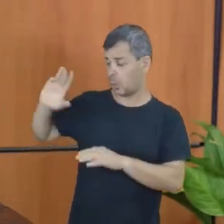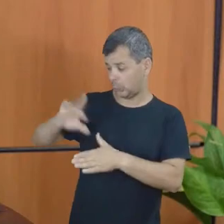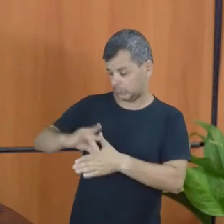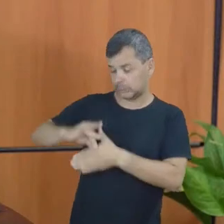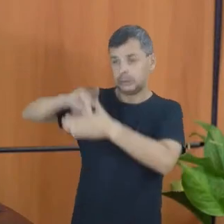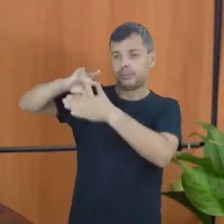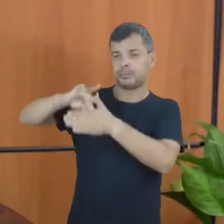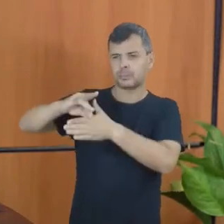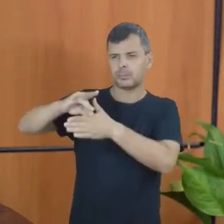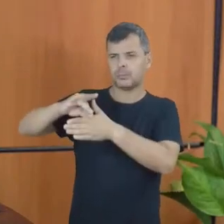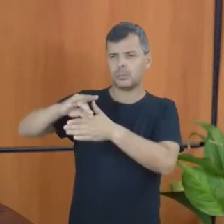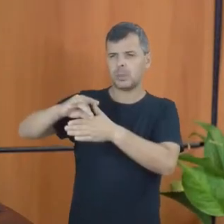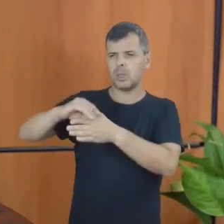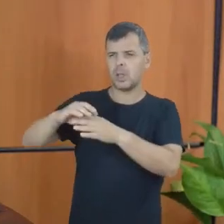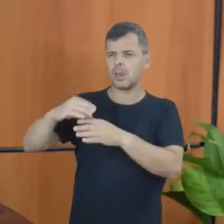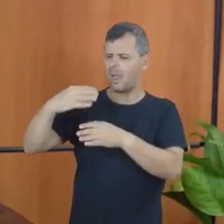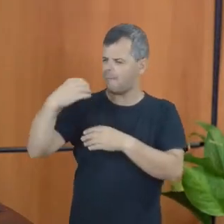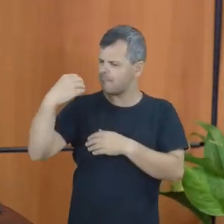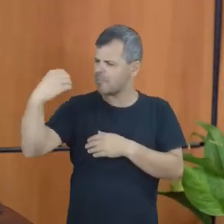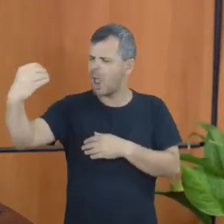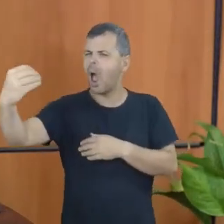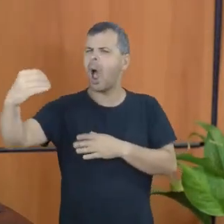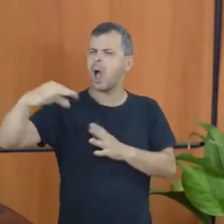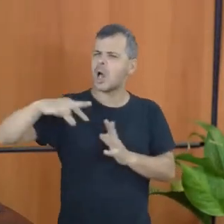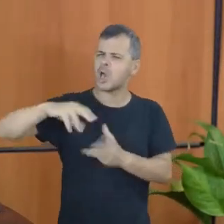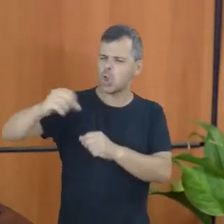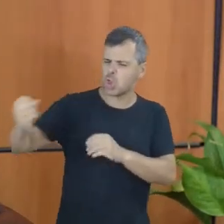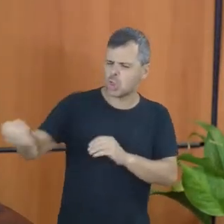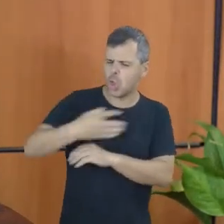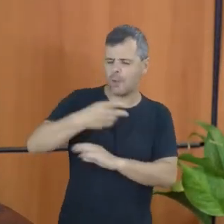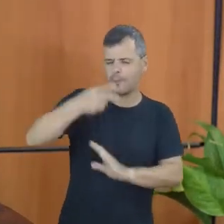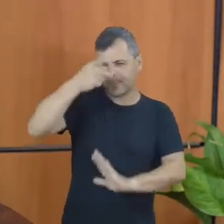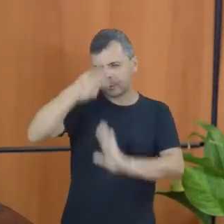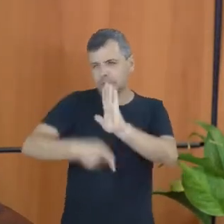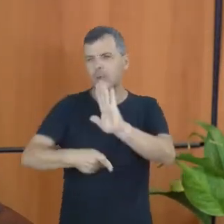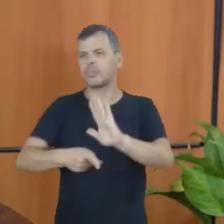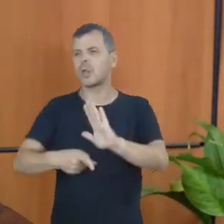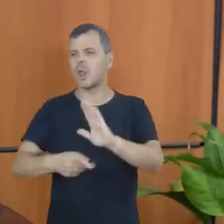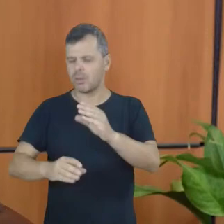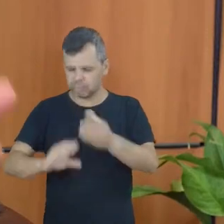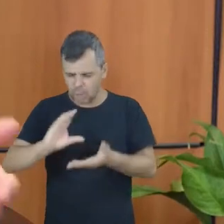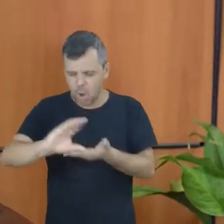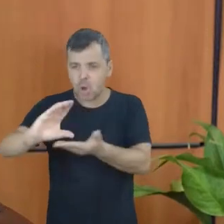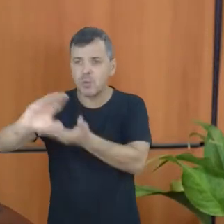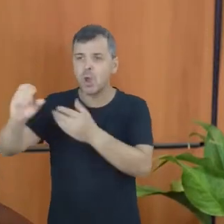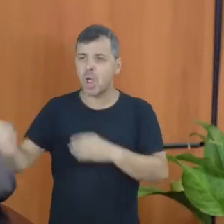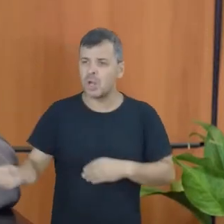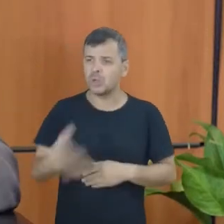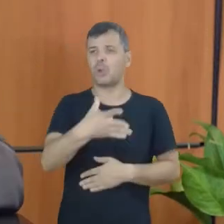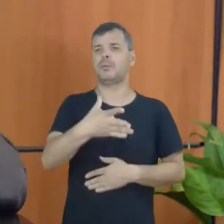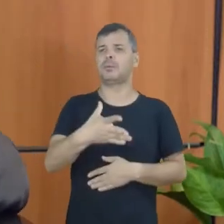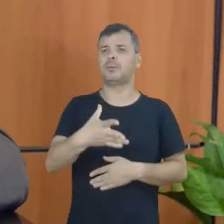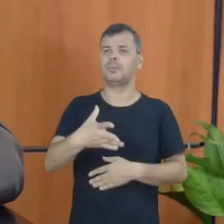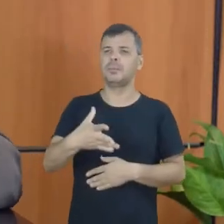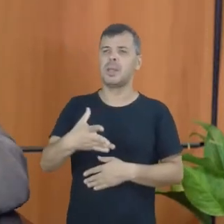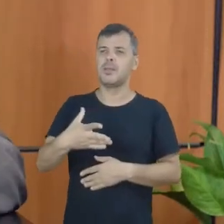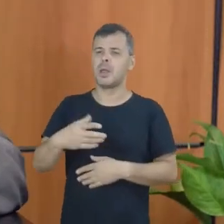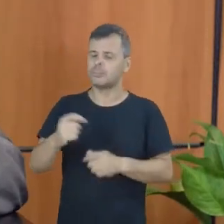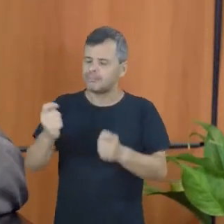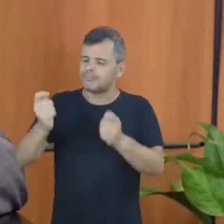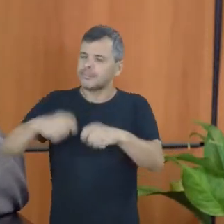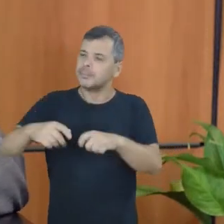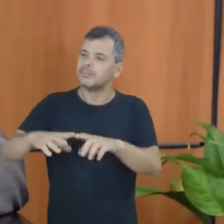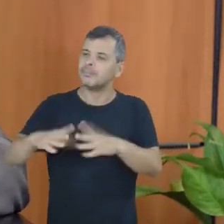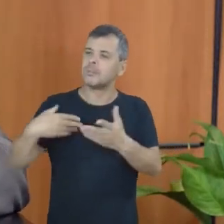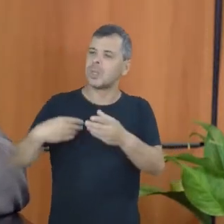lidera. Cada viagem internacional do presidente é novos programas, é novos investimentos, é novas